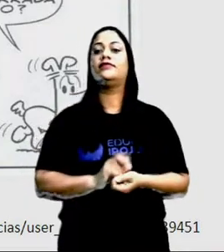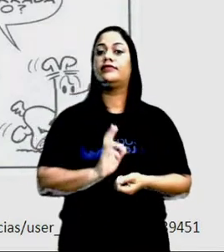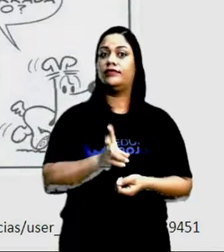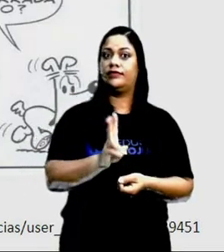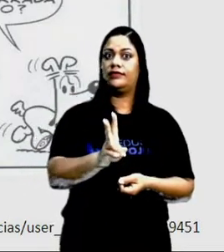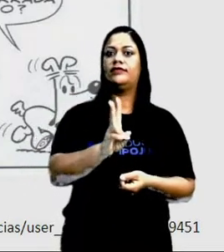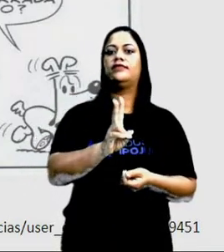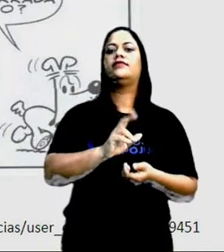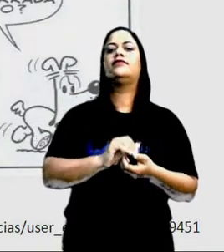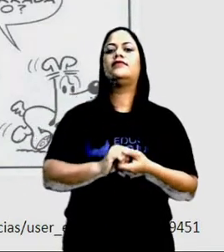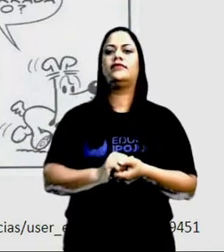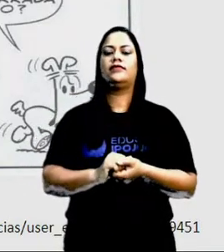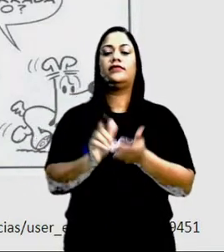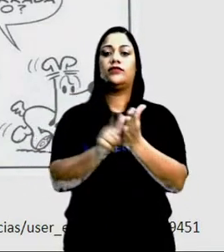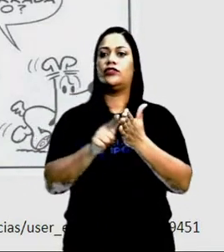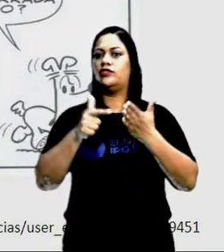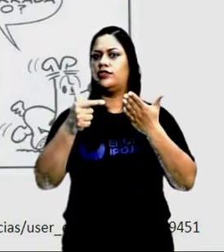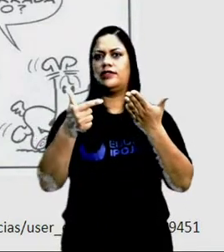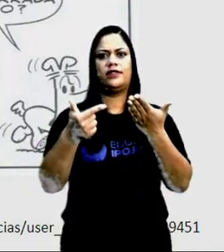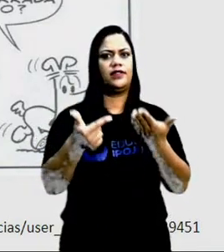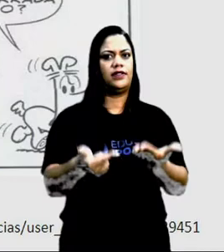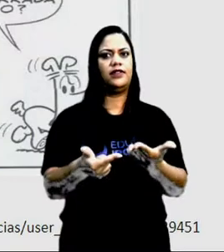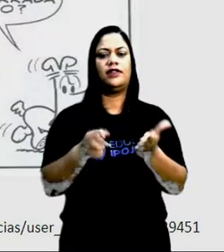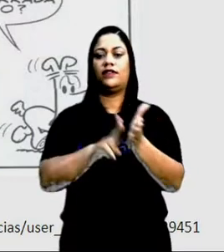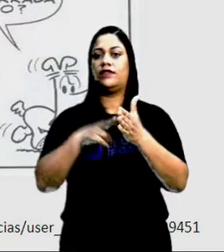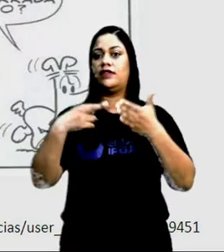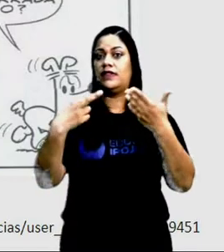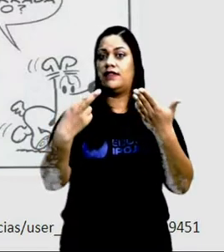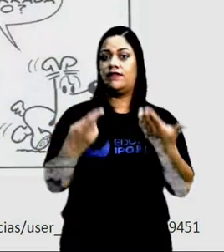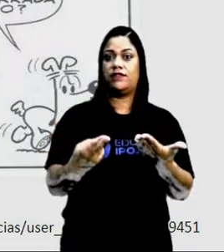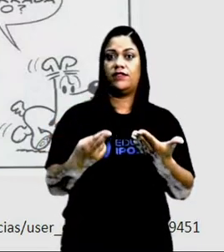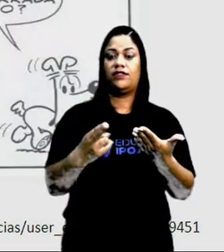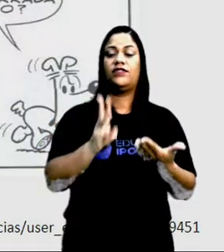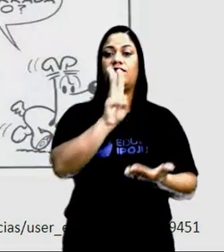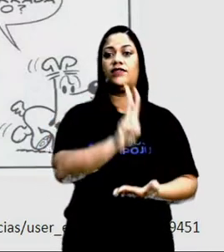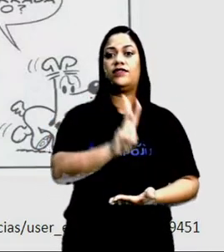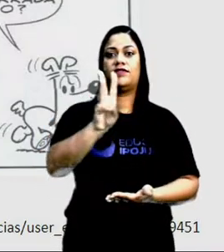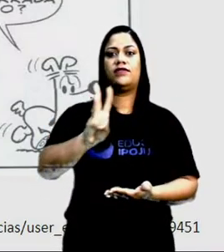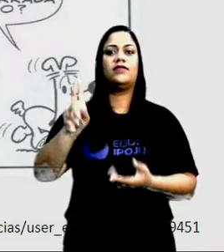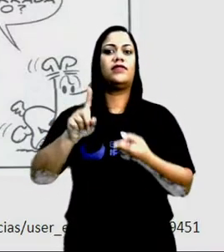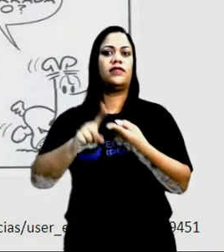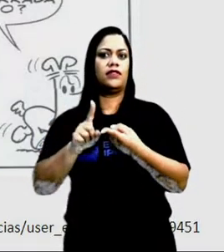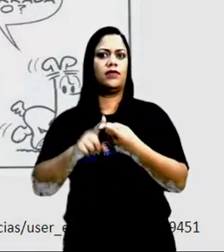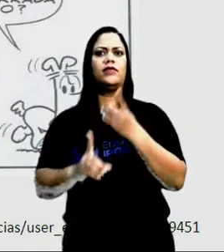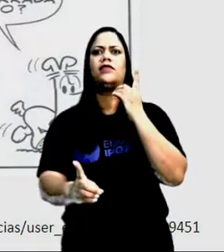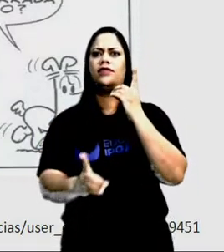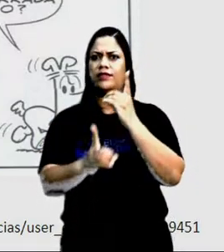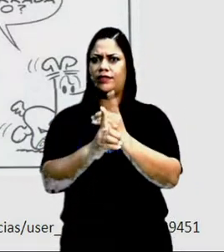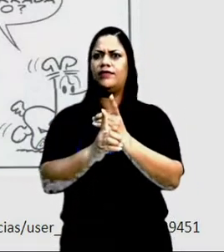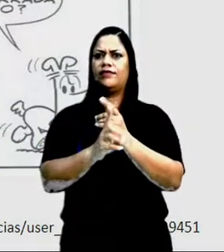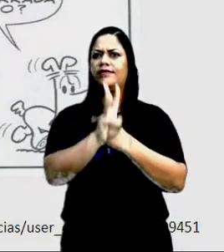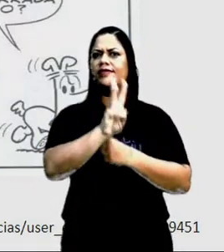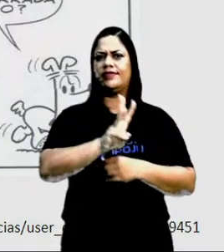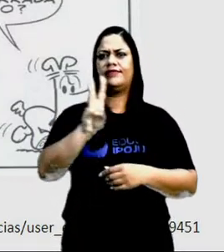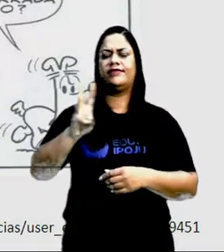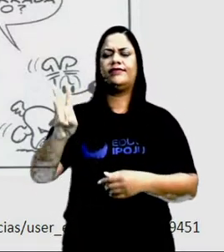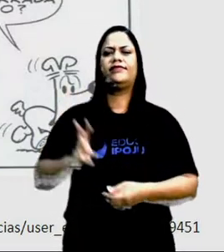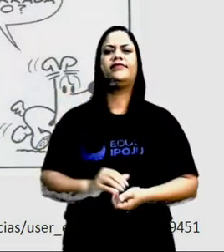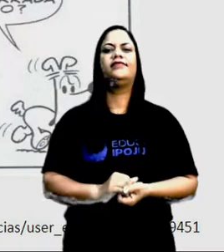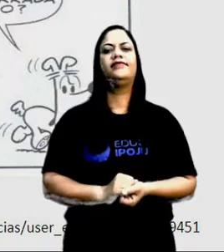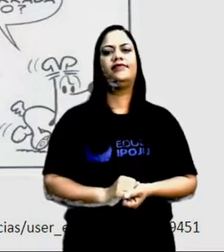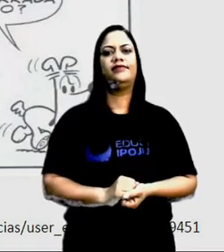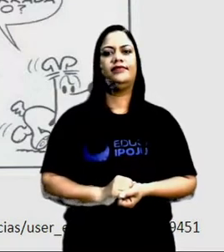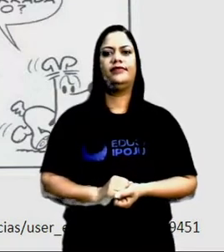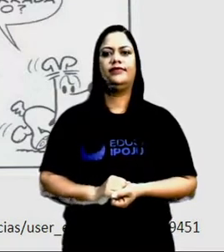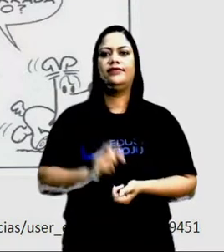geral, elas são publicadas em jornais, revistas, em sites. Hoje em dia a gente também encontra as tirinhas na internet, né?